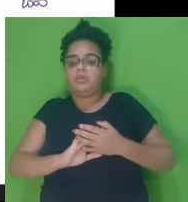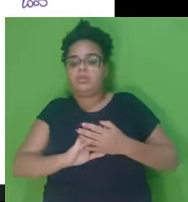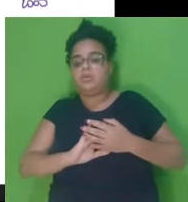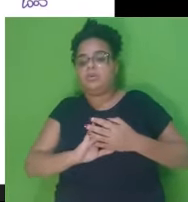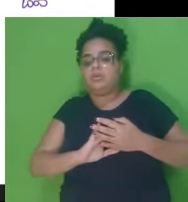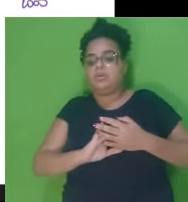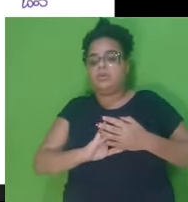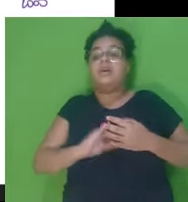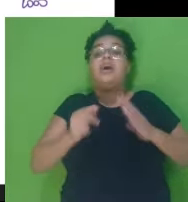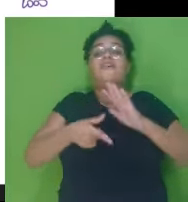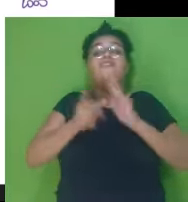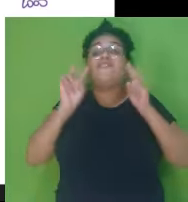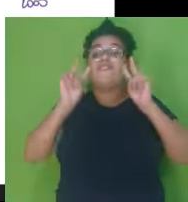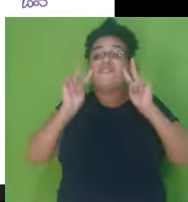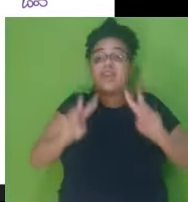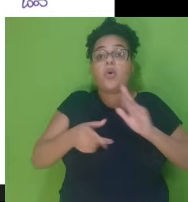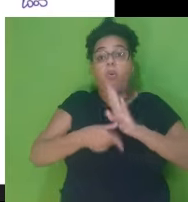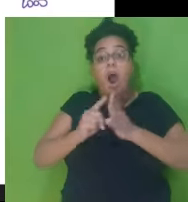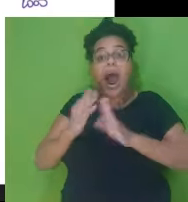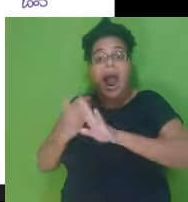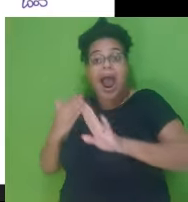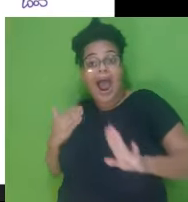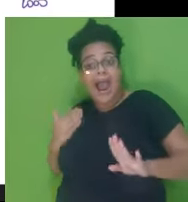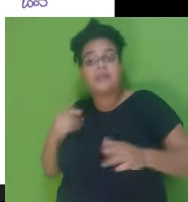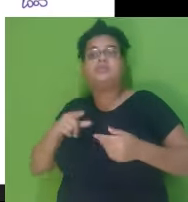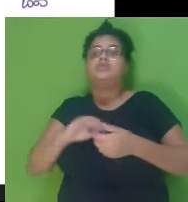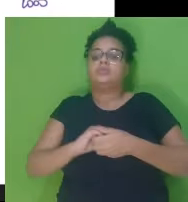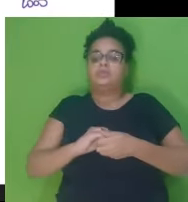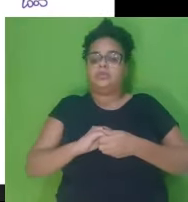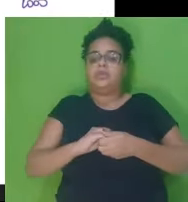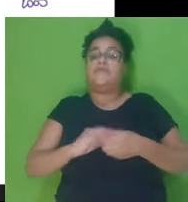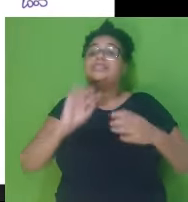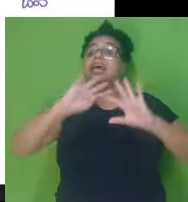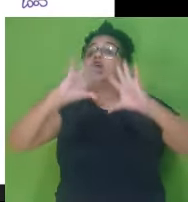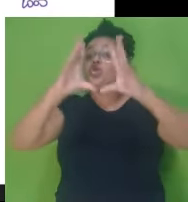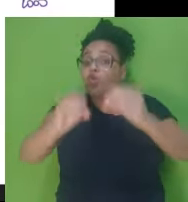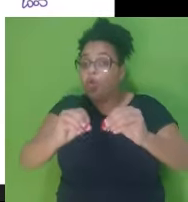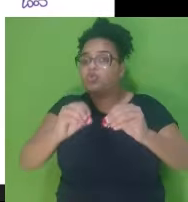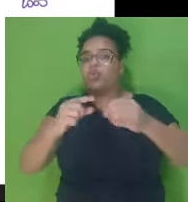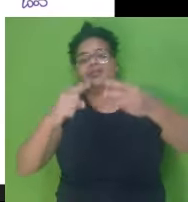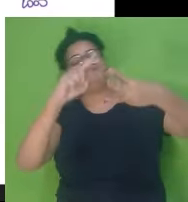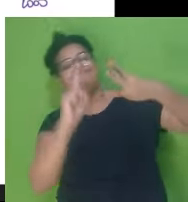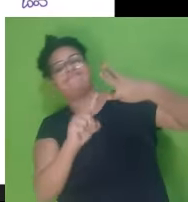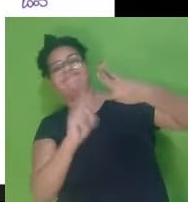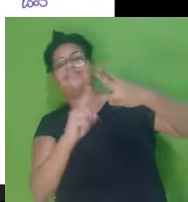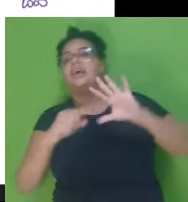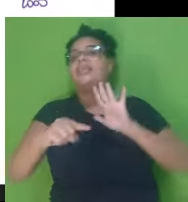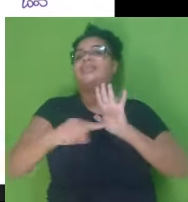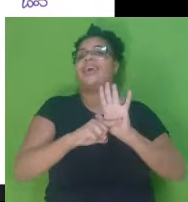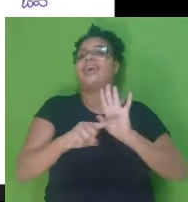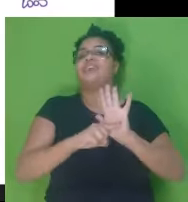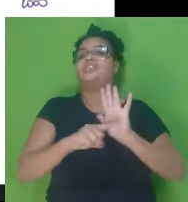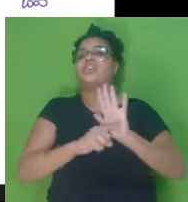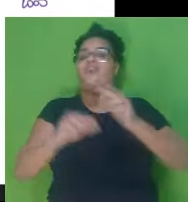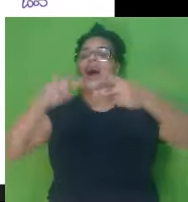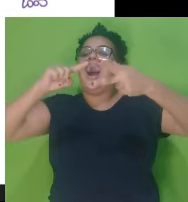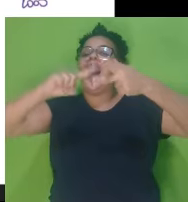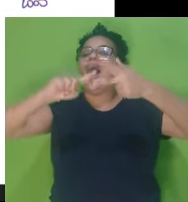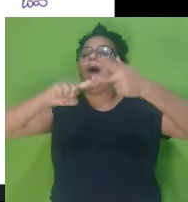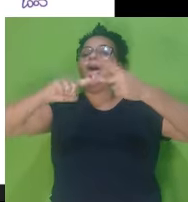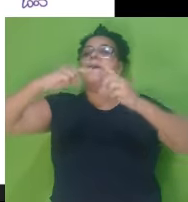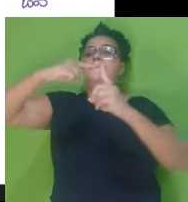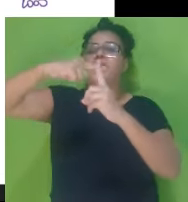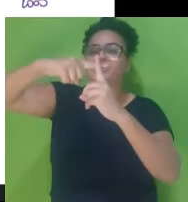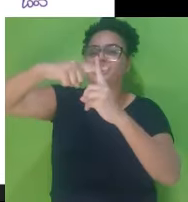Né? Que a gente viu antes. Só que agora o quociente vai ser negativo. Né?